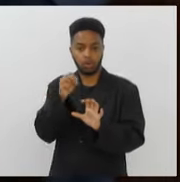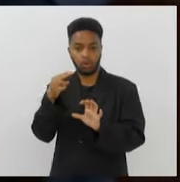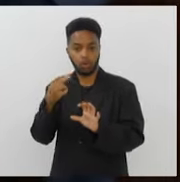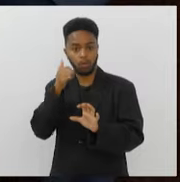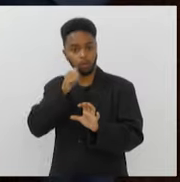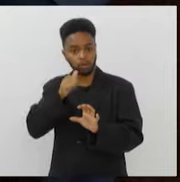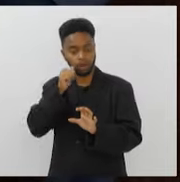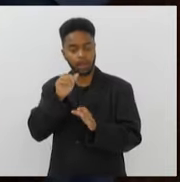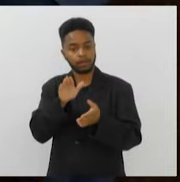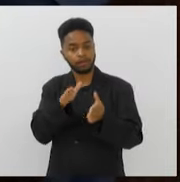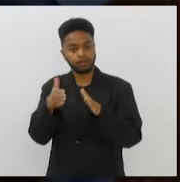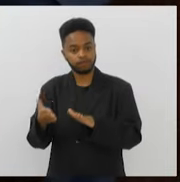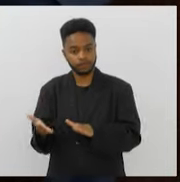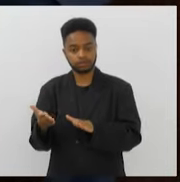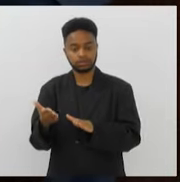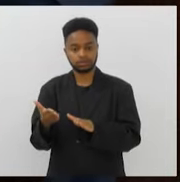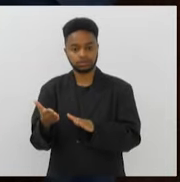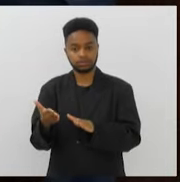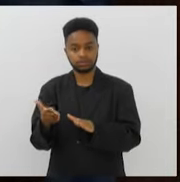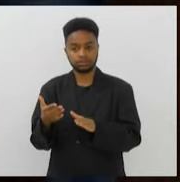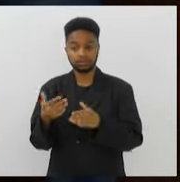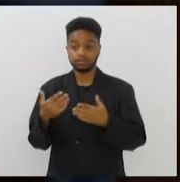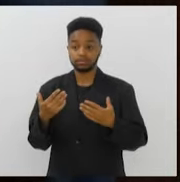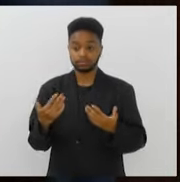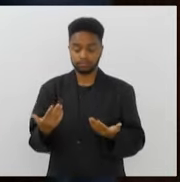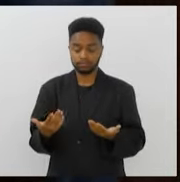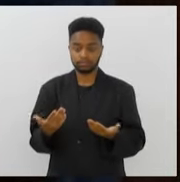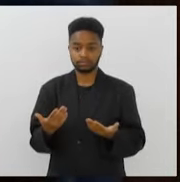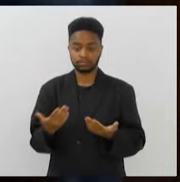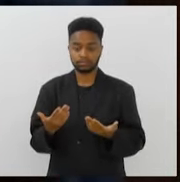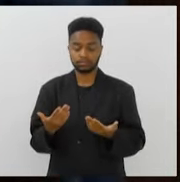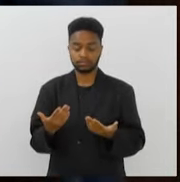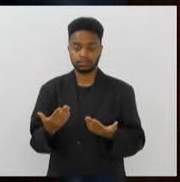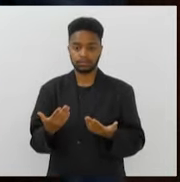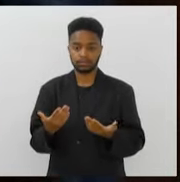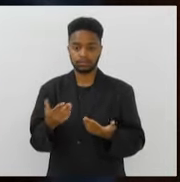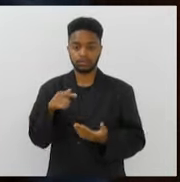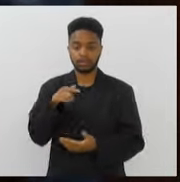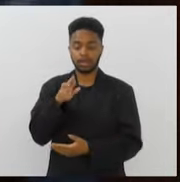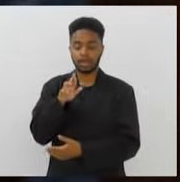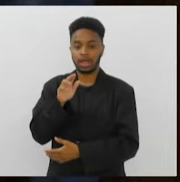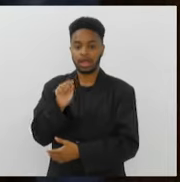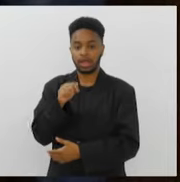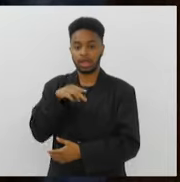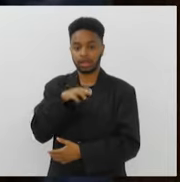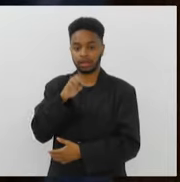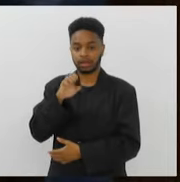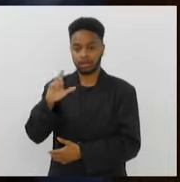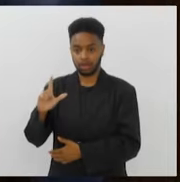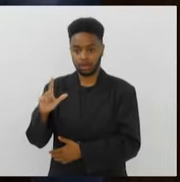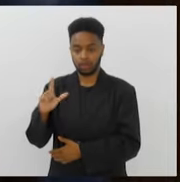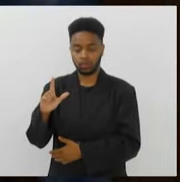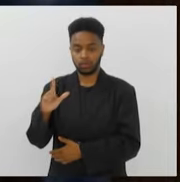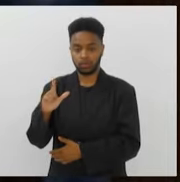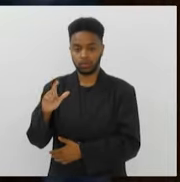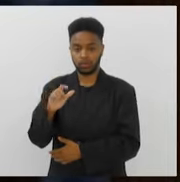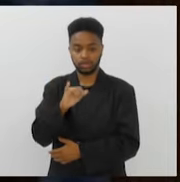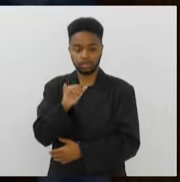mulher falecer. Tanto é que a Raquel, amada de